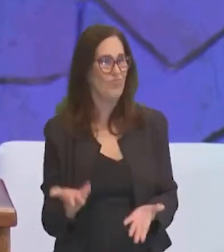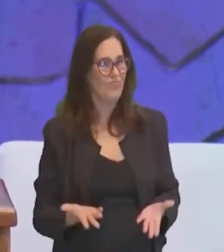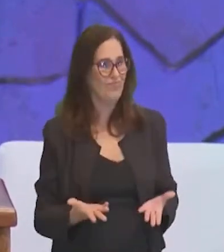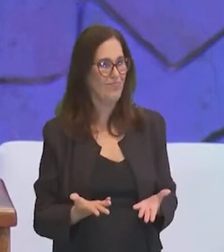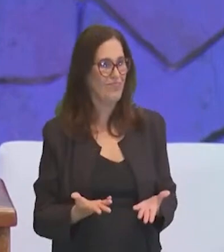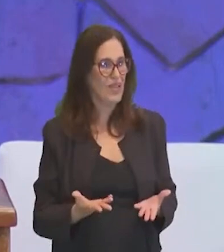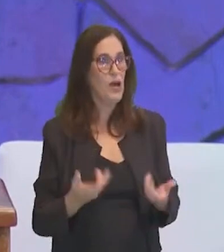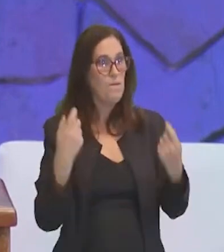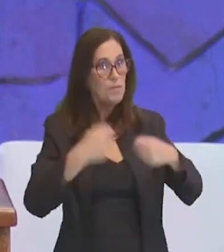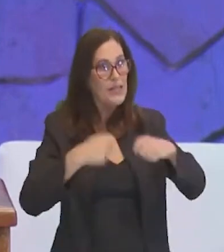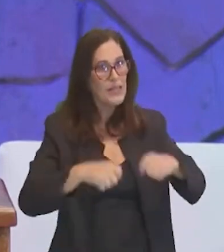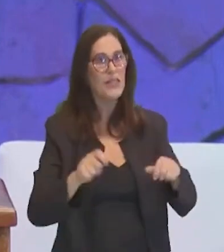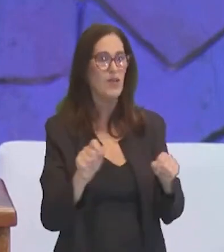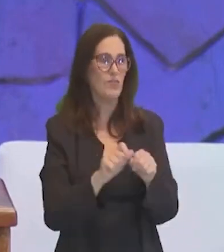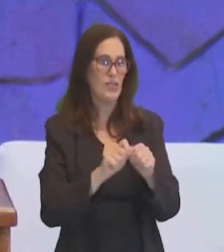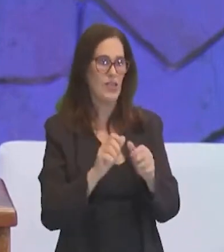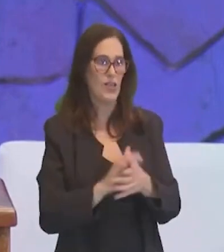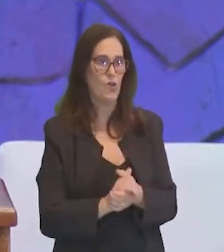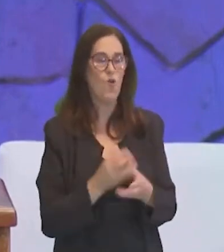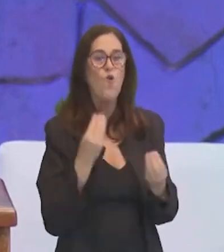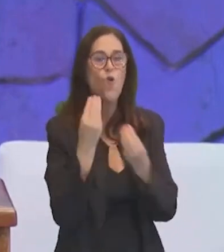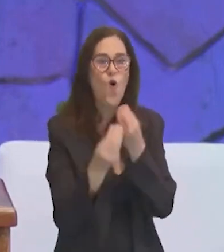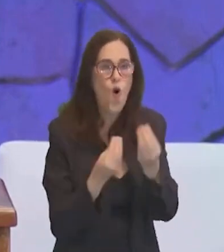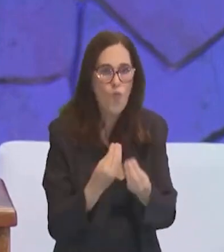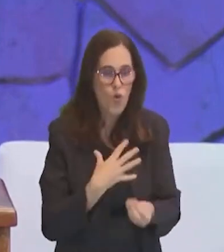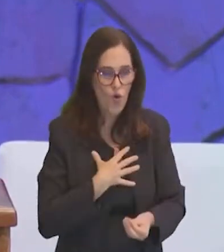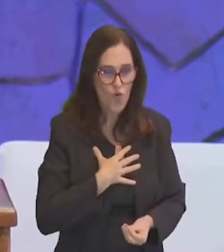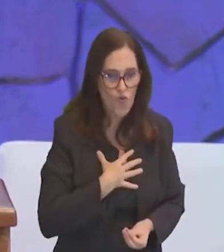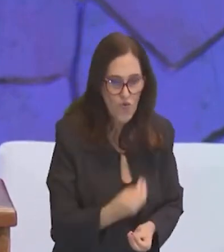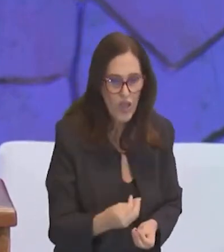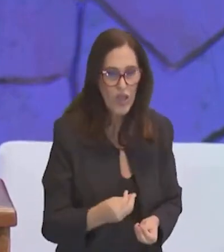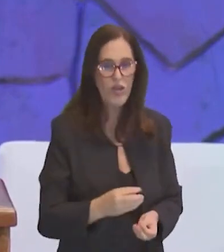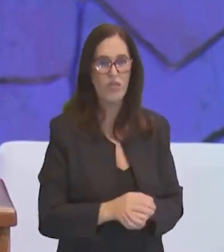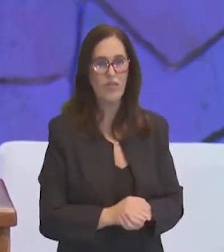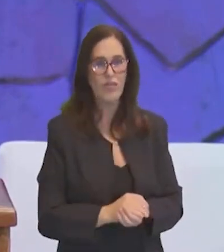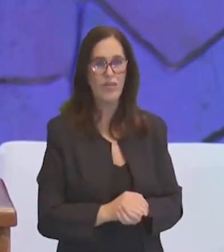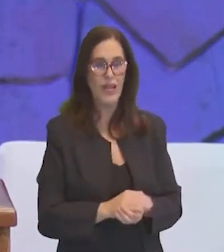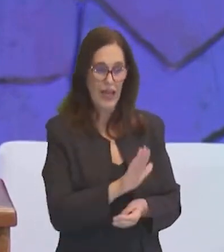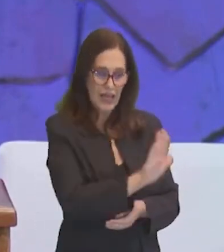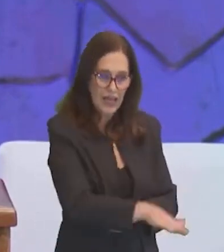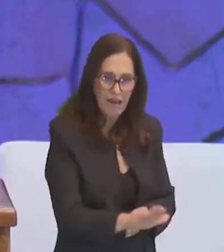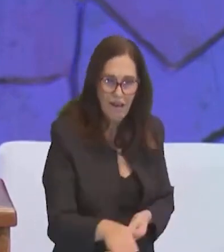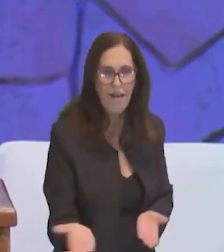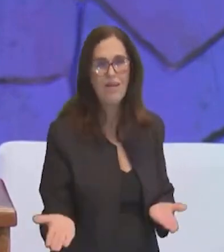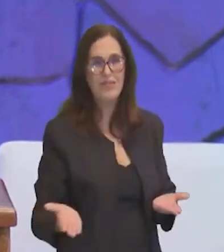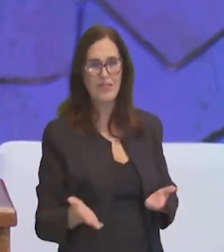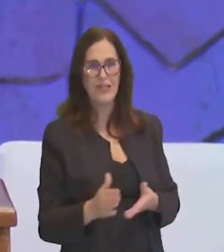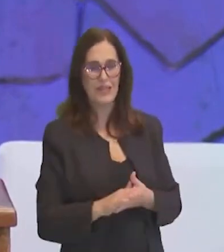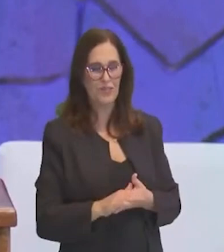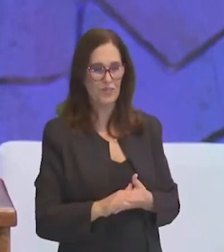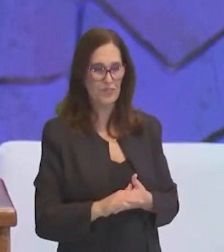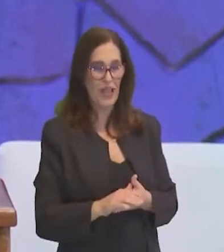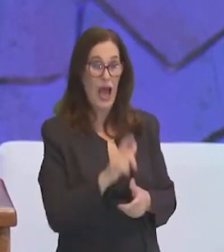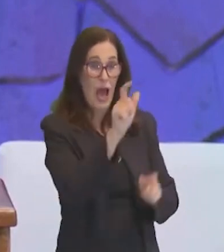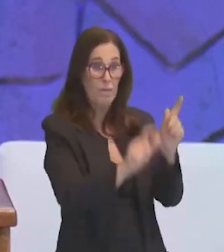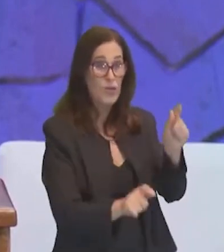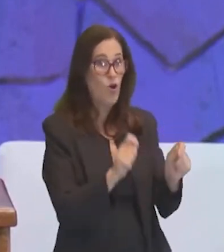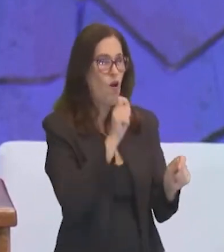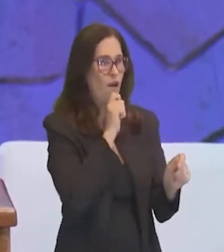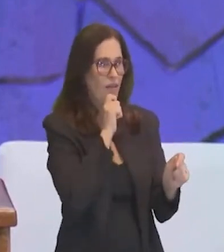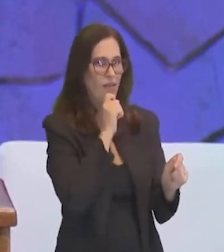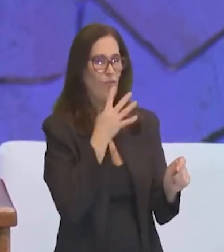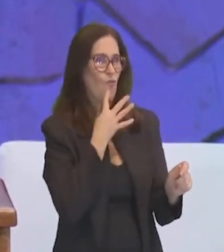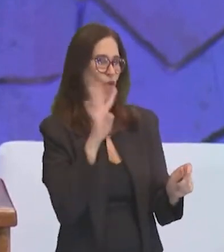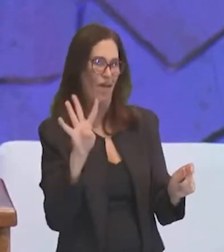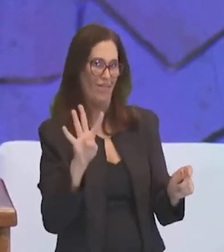gente precisa fazer com os nossos filhos, com as nossas crianças, com aqueles que ainda não conhecem.